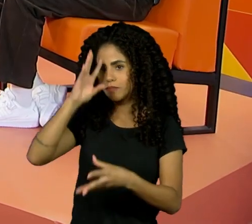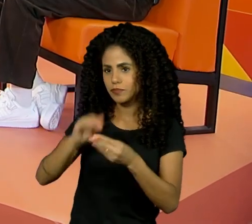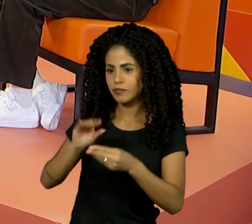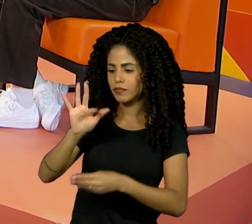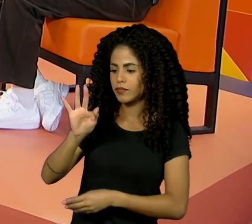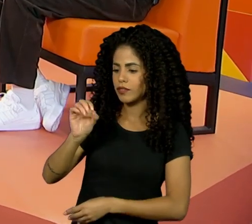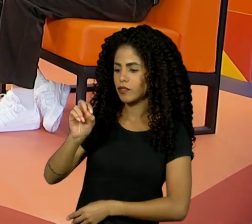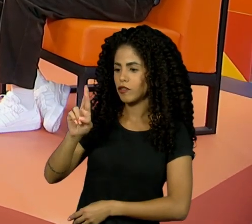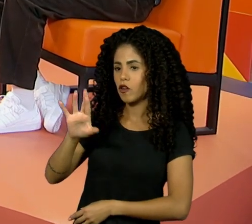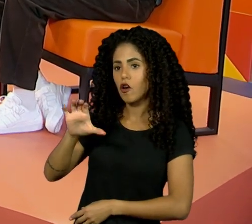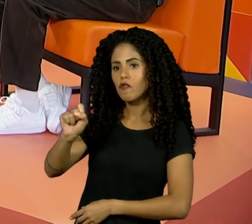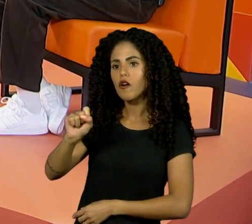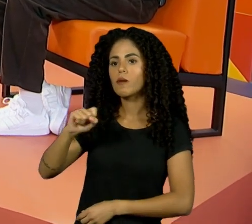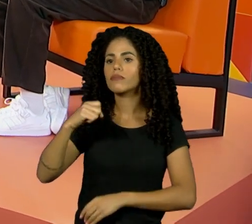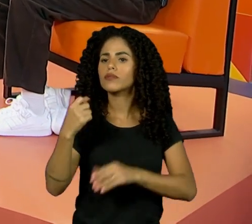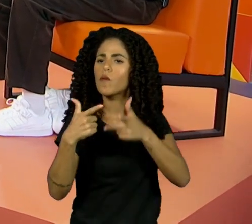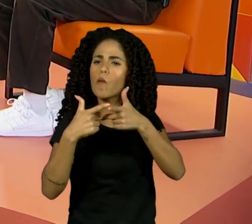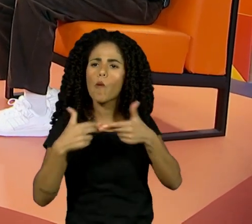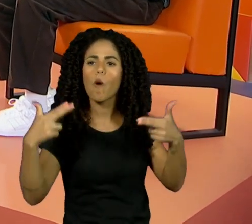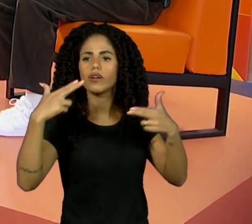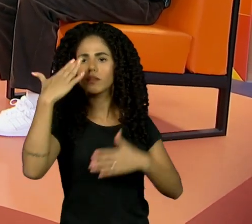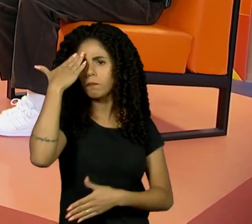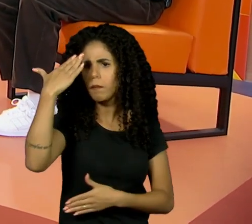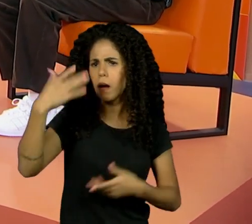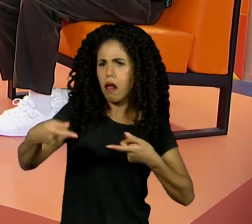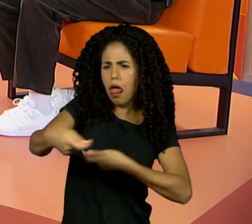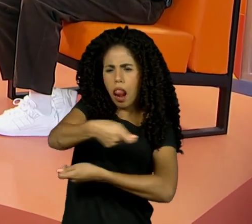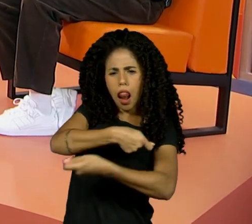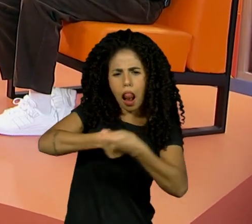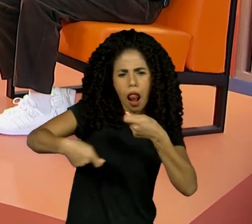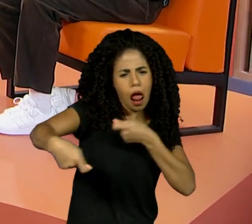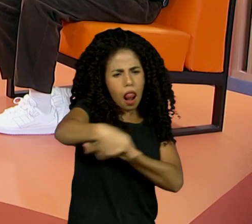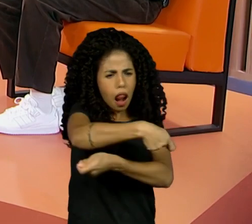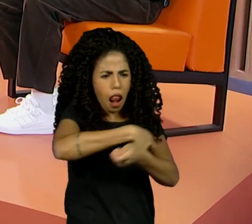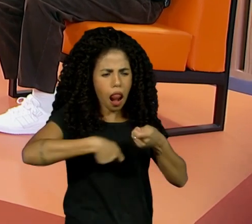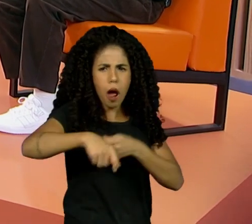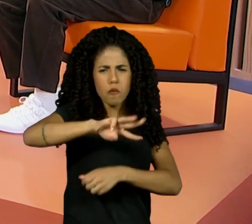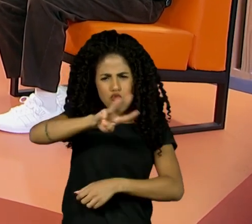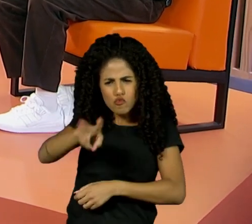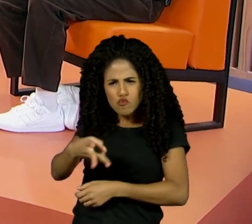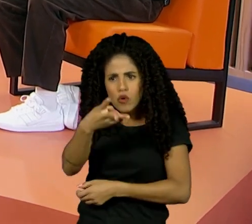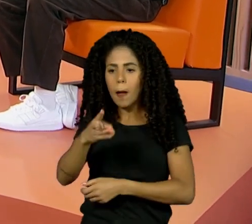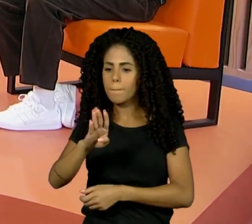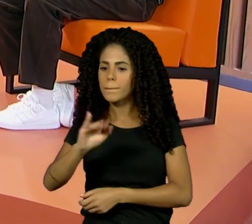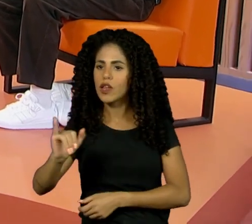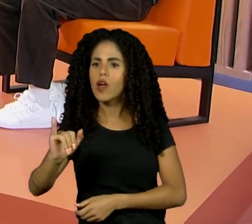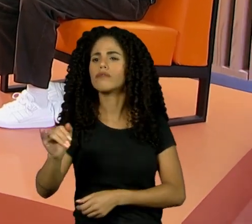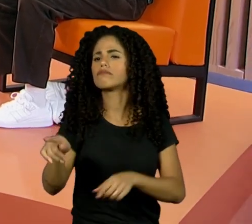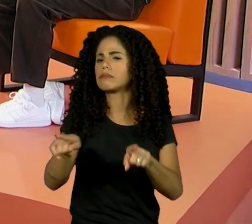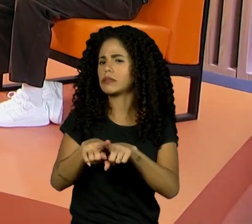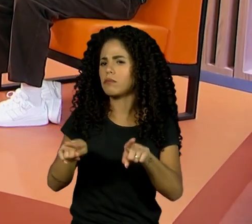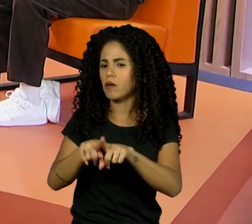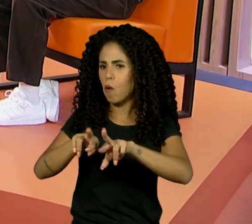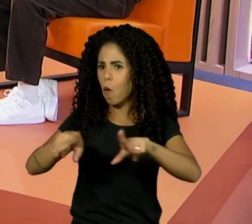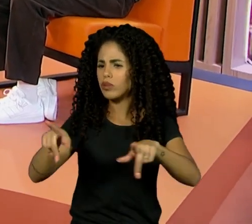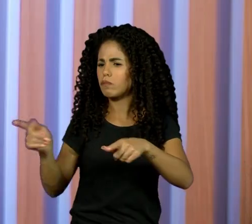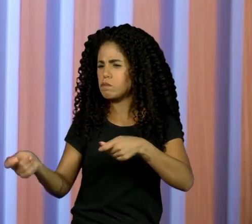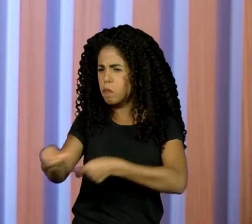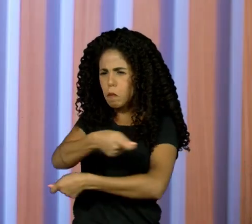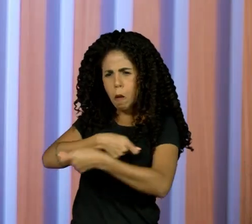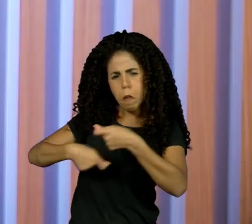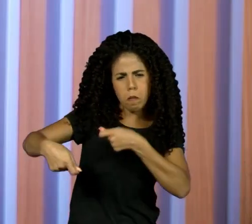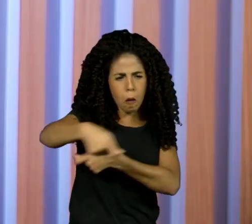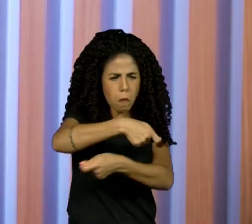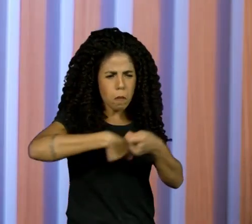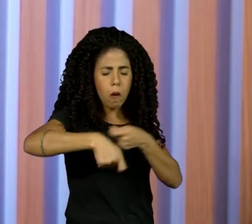Forbes pauta negócios, e negócios que giram muito dinheiro, negócios milionários, bilionários. Né? Eles sempre trazem listas nesse